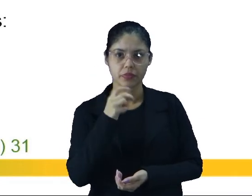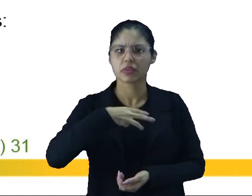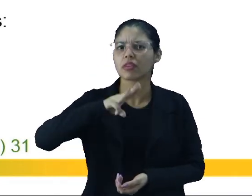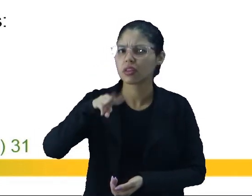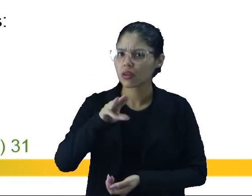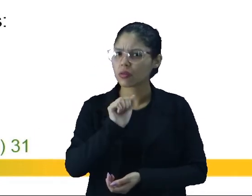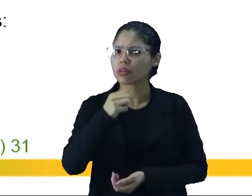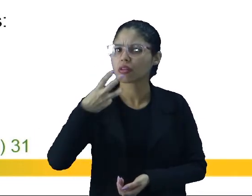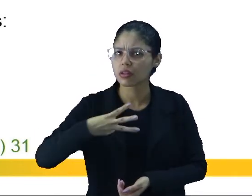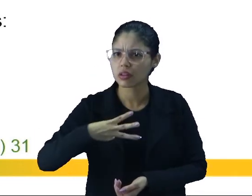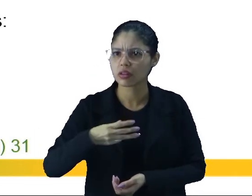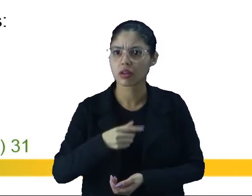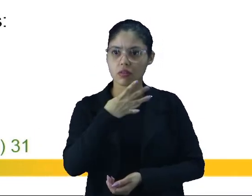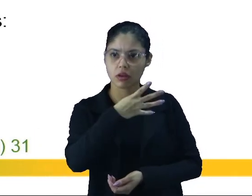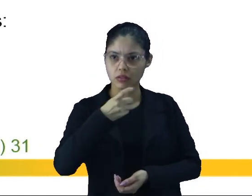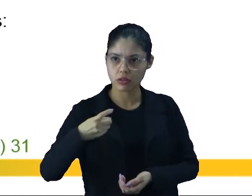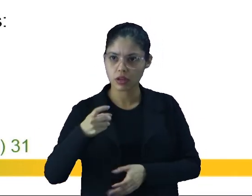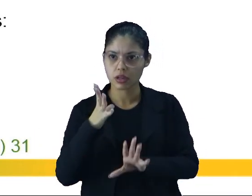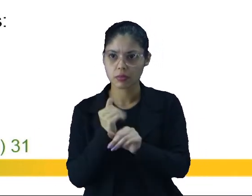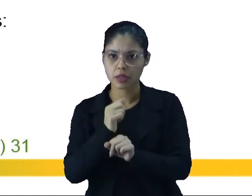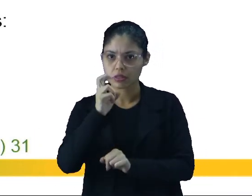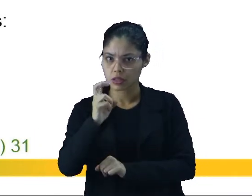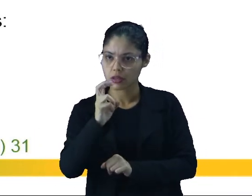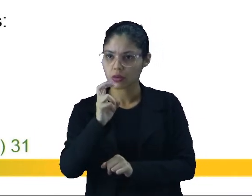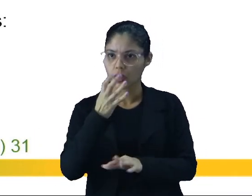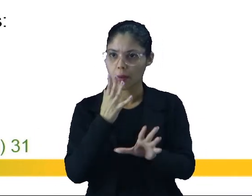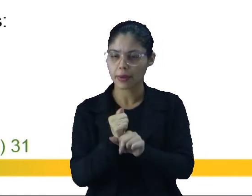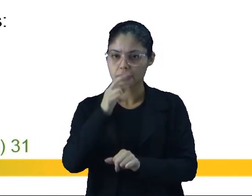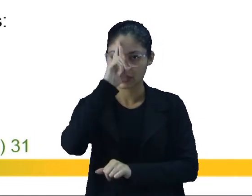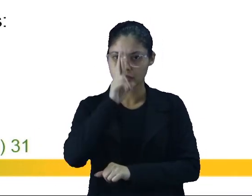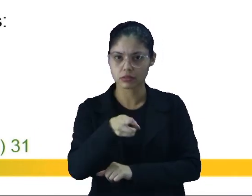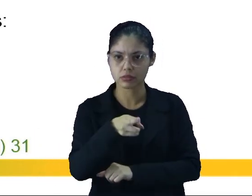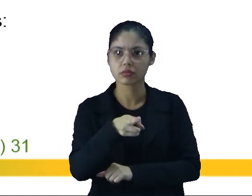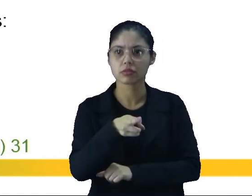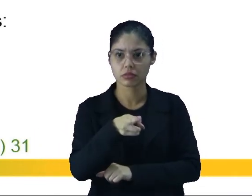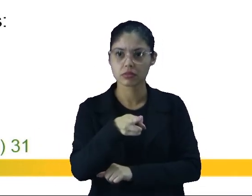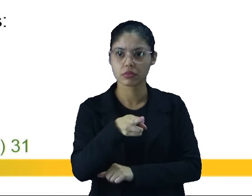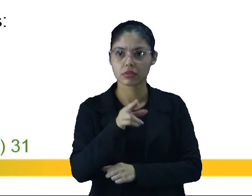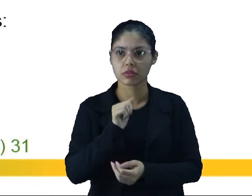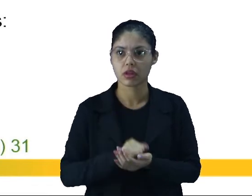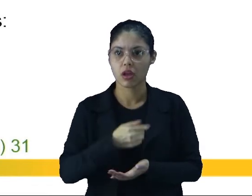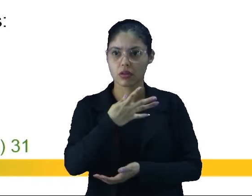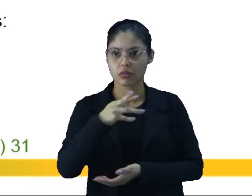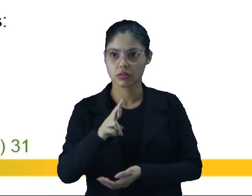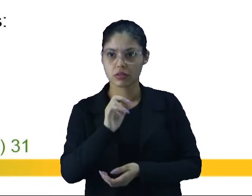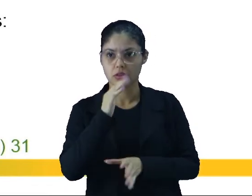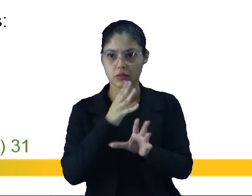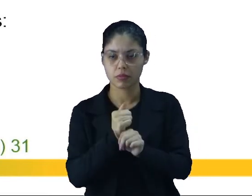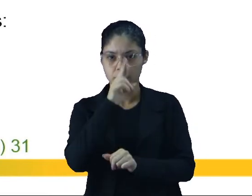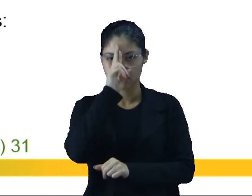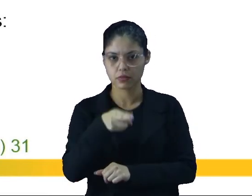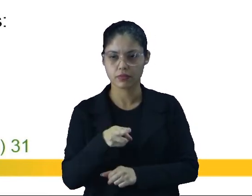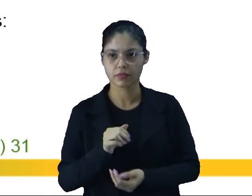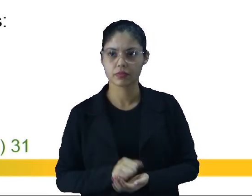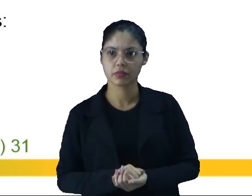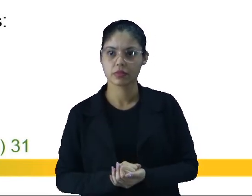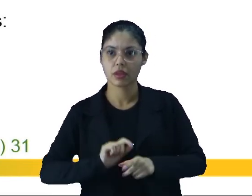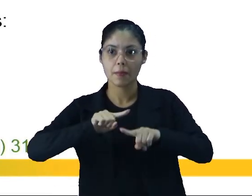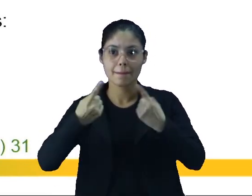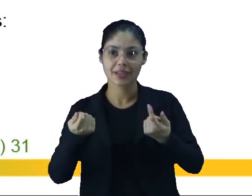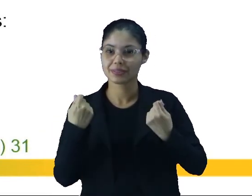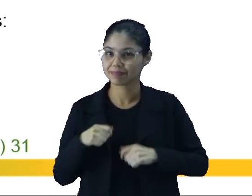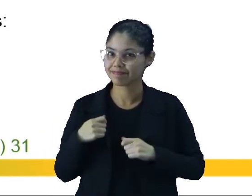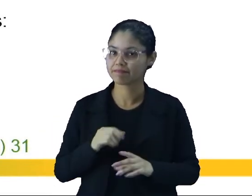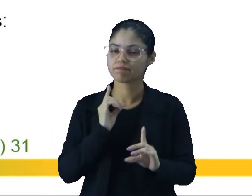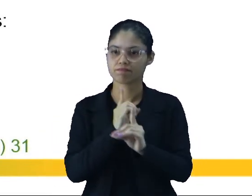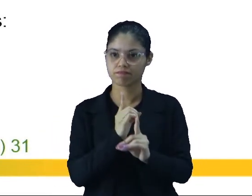é o A3? 4x mais 5 mais a razão, ó. 4x mais 5 mais a razão. Mas eu